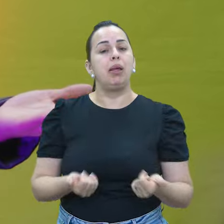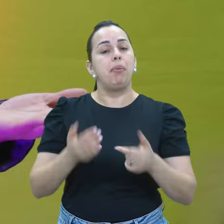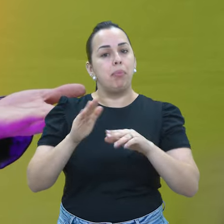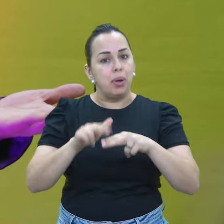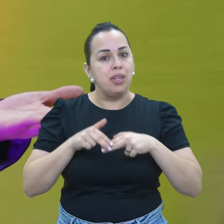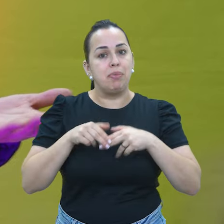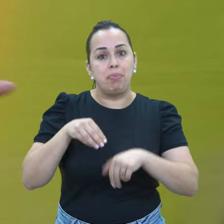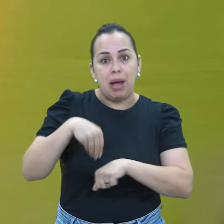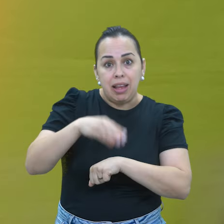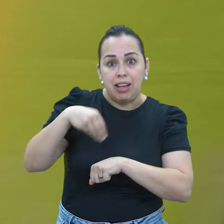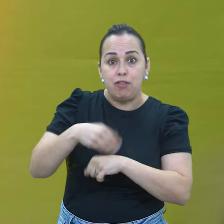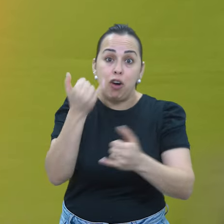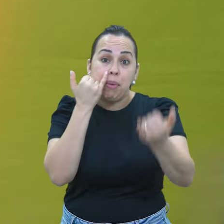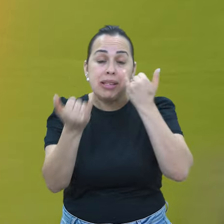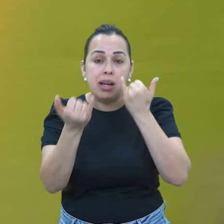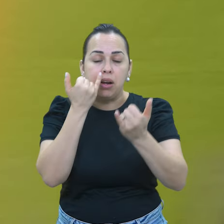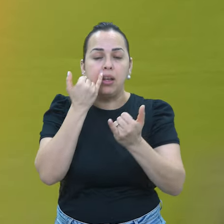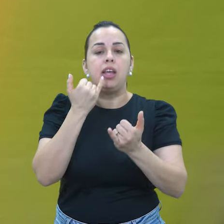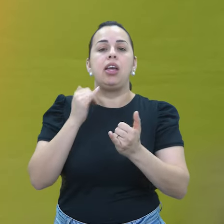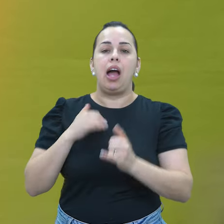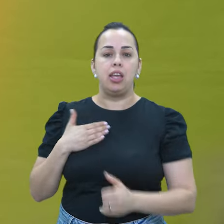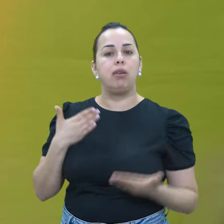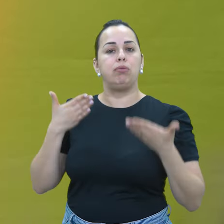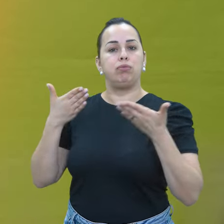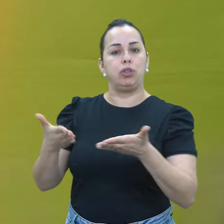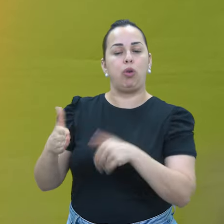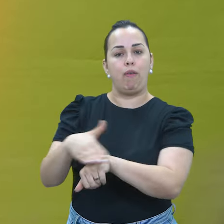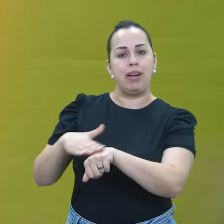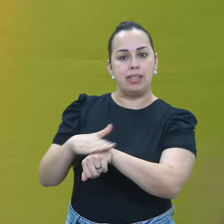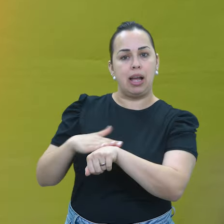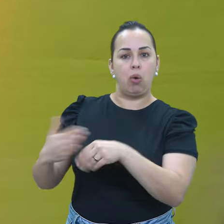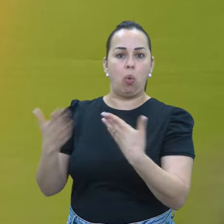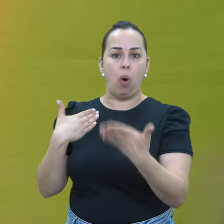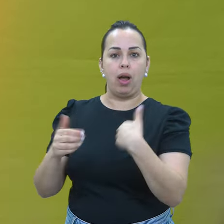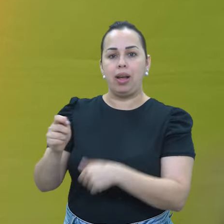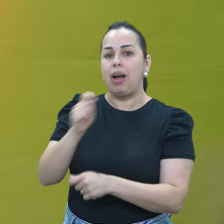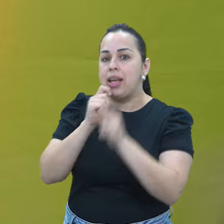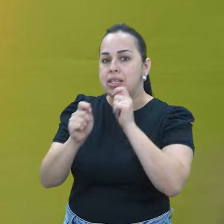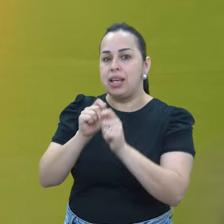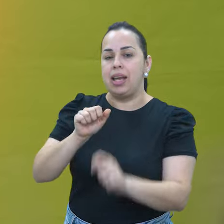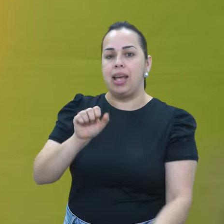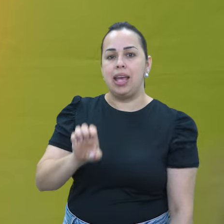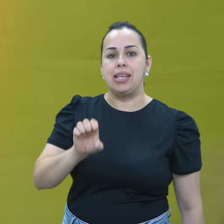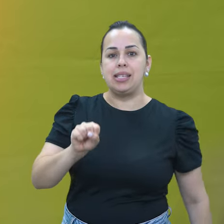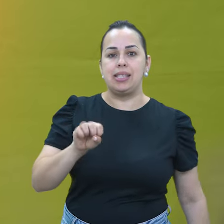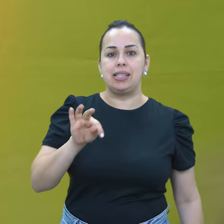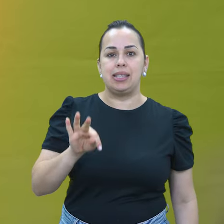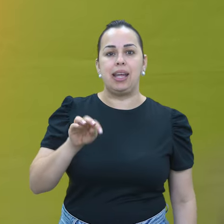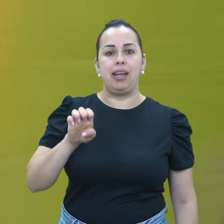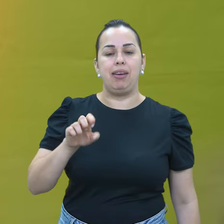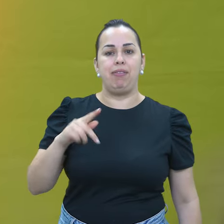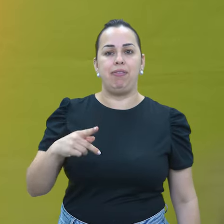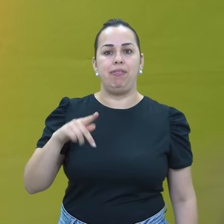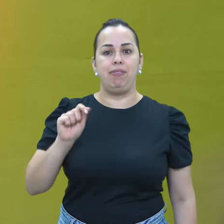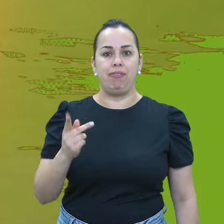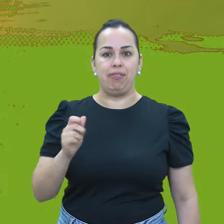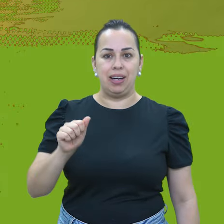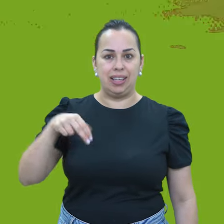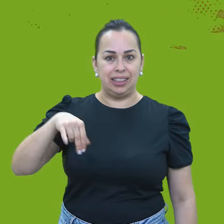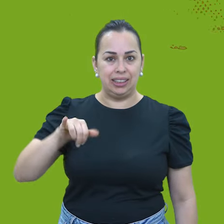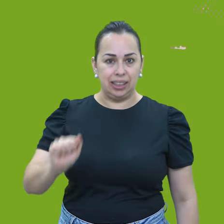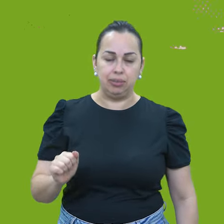só vantagem, né? Para te informar então melhor sobre tudo isso, eu fui bater um papo com a escritora e educadora Stefânia Andrade. Vamos